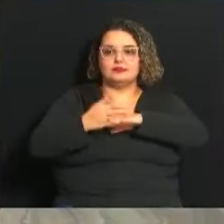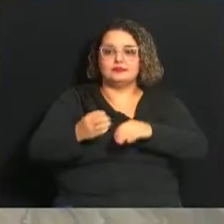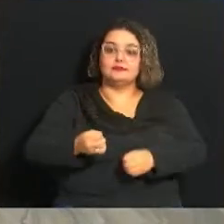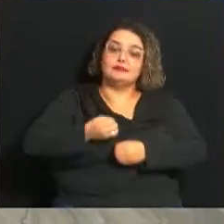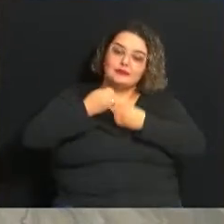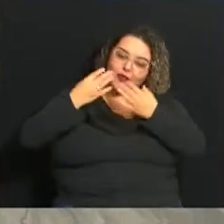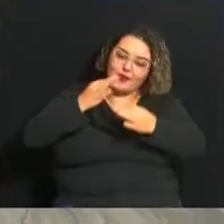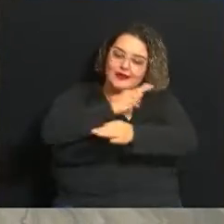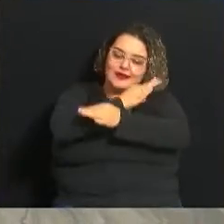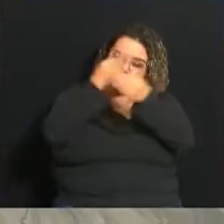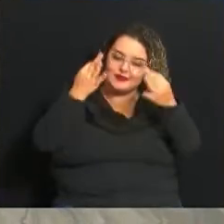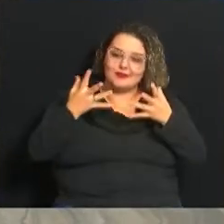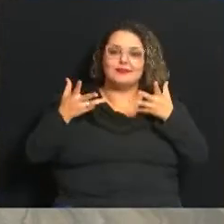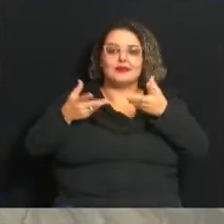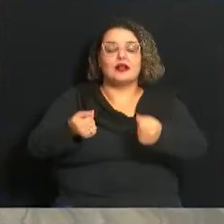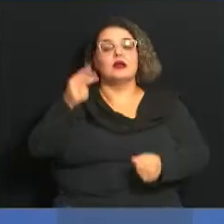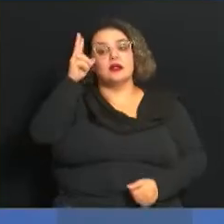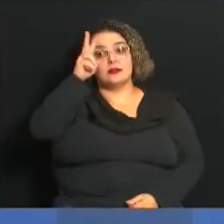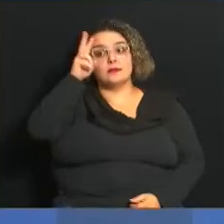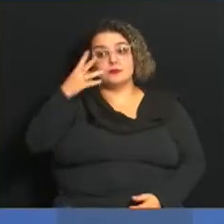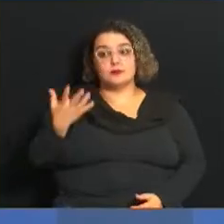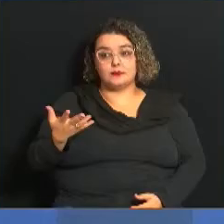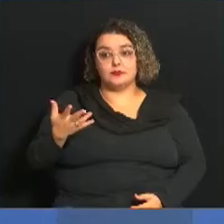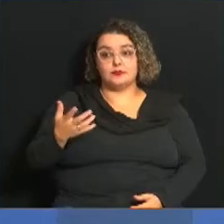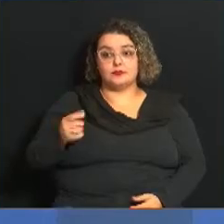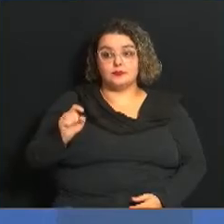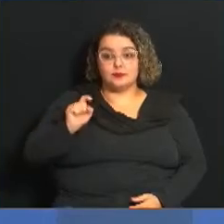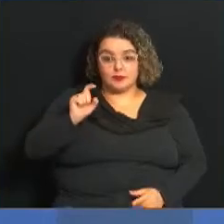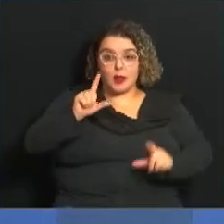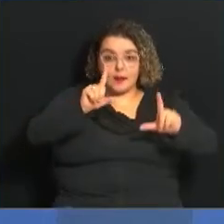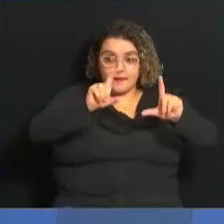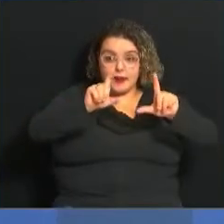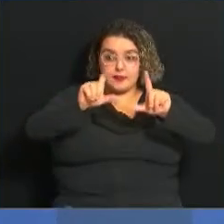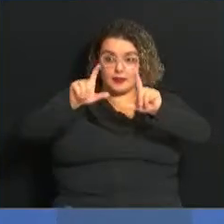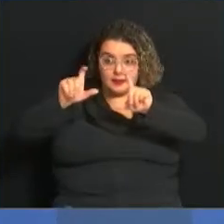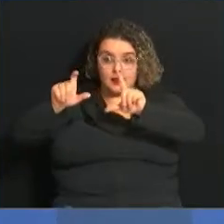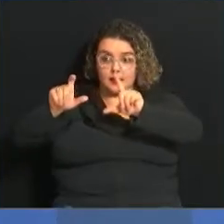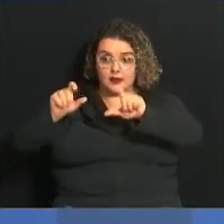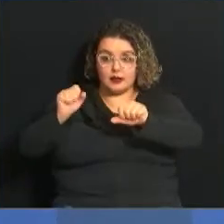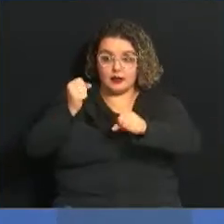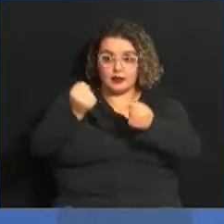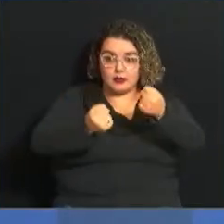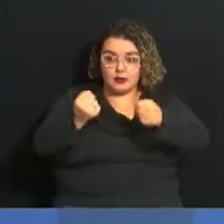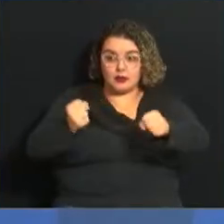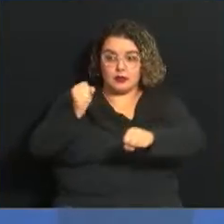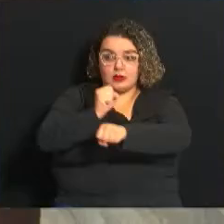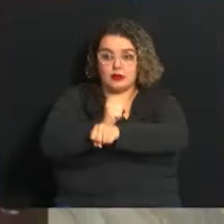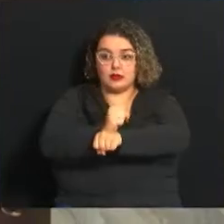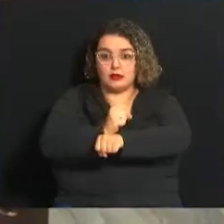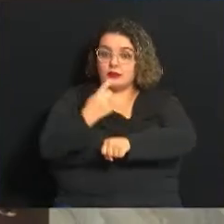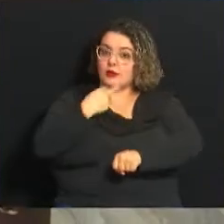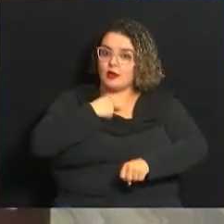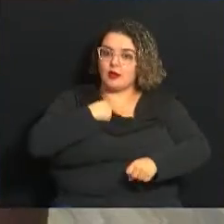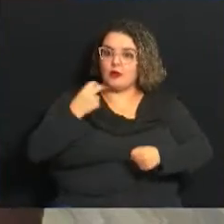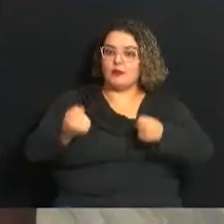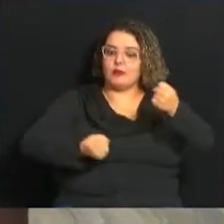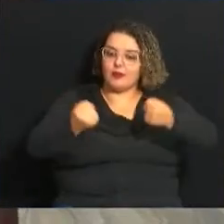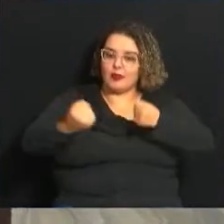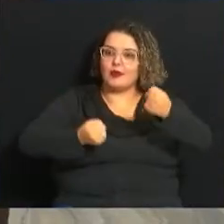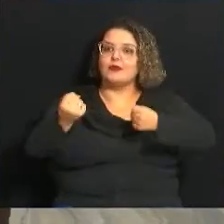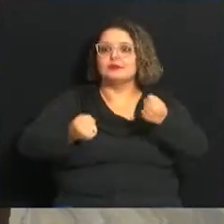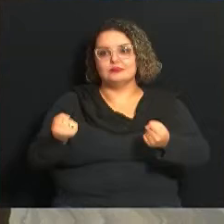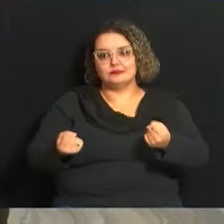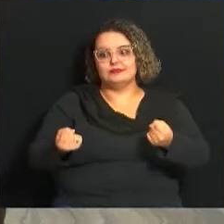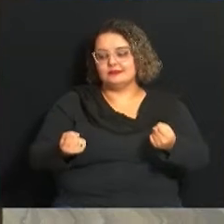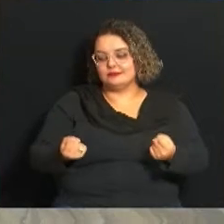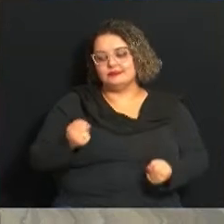né? Lembrando, gente, o clique tem que ser dado com o carro parado, viu? Não vai tirar foto com o carro andando, não. Exatamente, senão não é